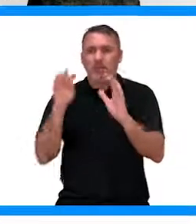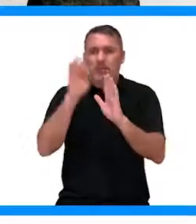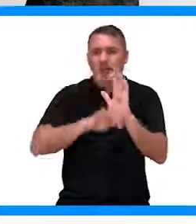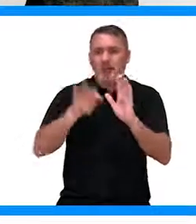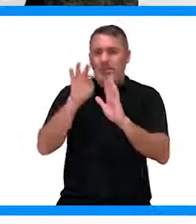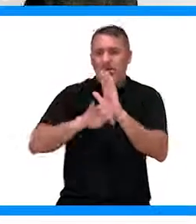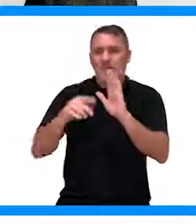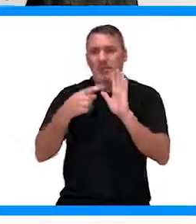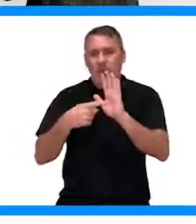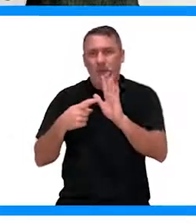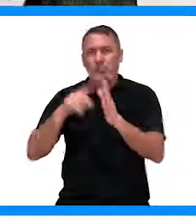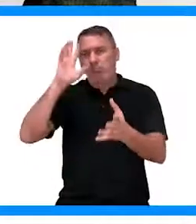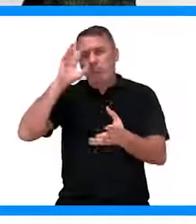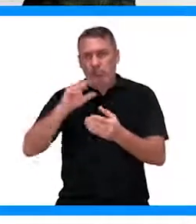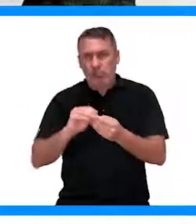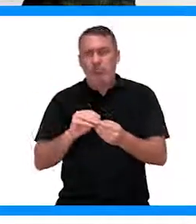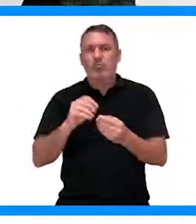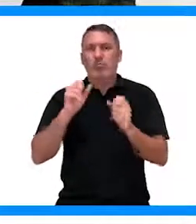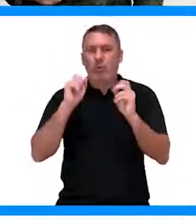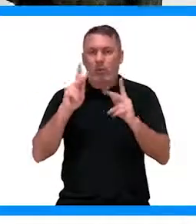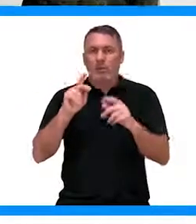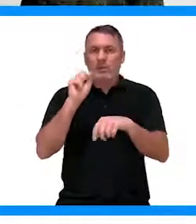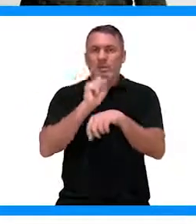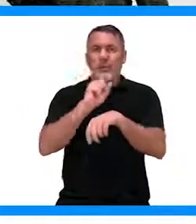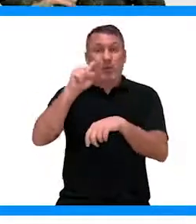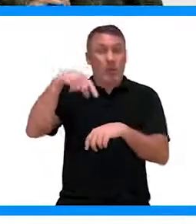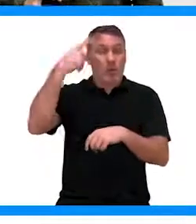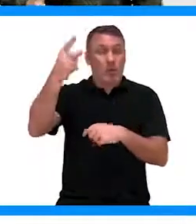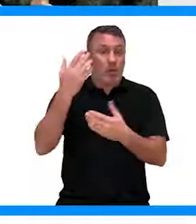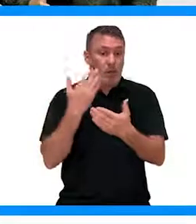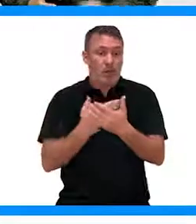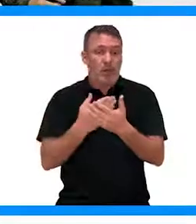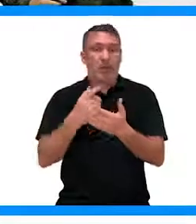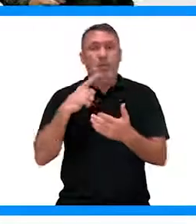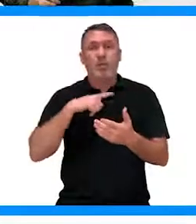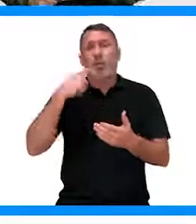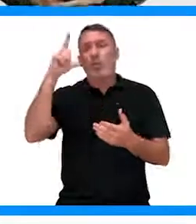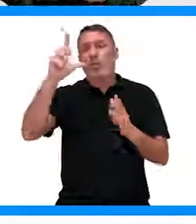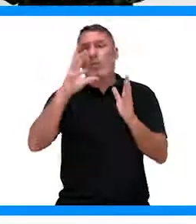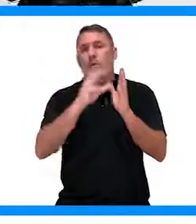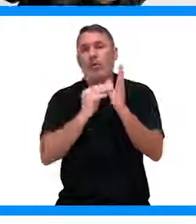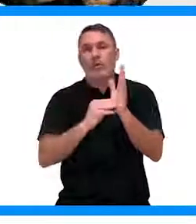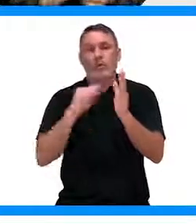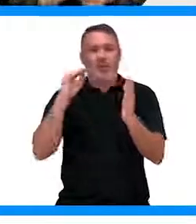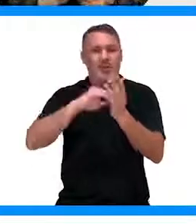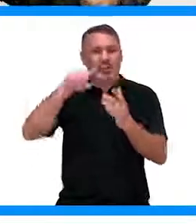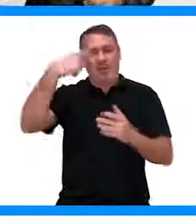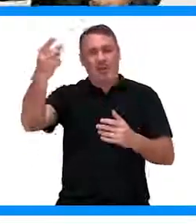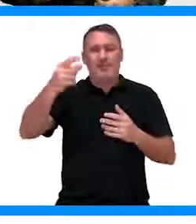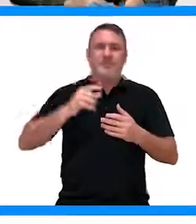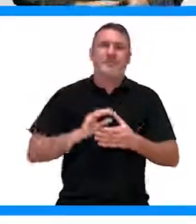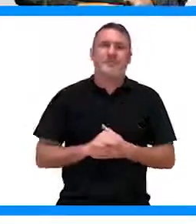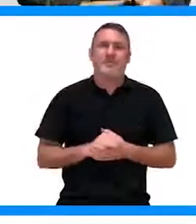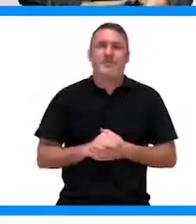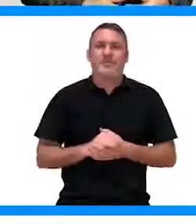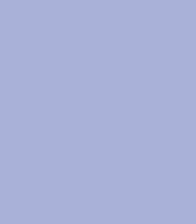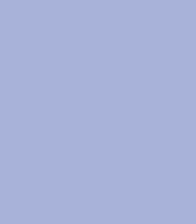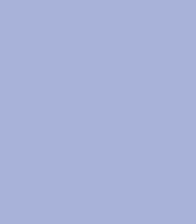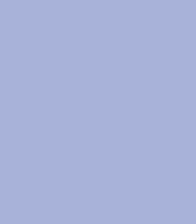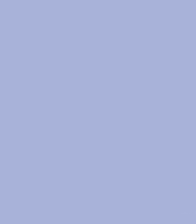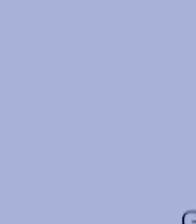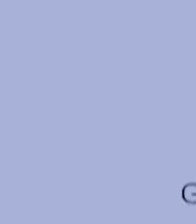Entendam ela através dos textos que eu apresentei aqui. Então, a gente se vê na próxima aula com o próximo conteúdo. Até lá!